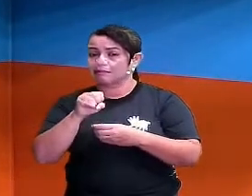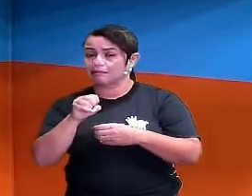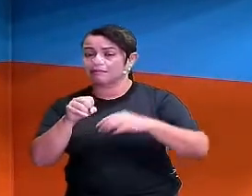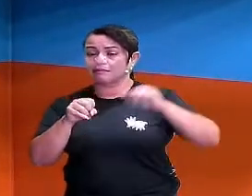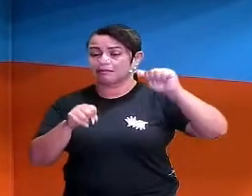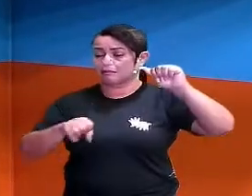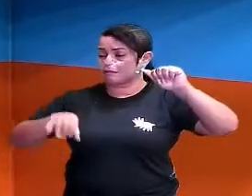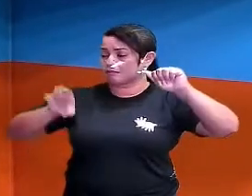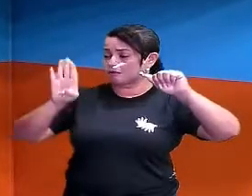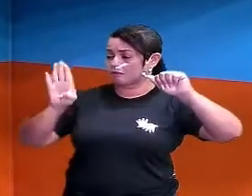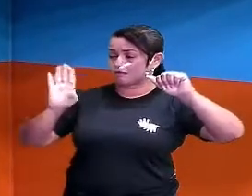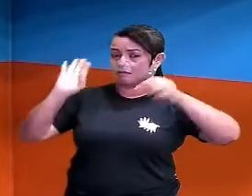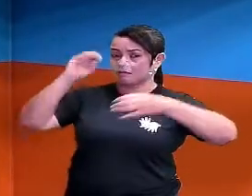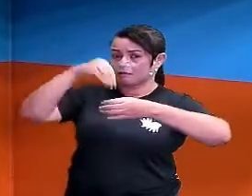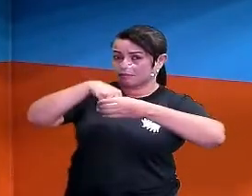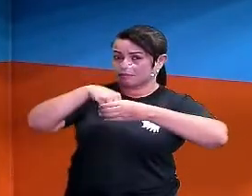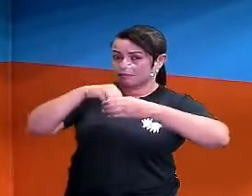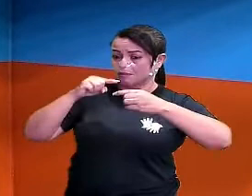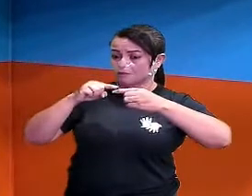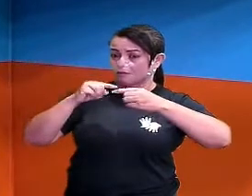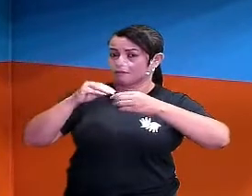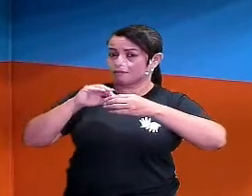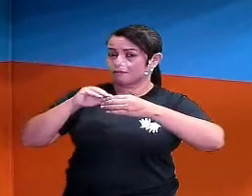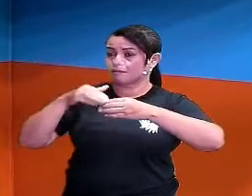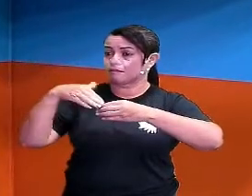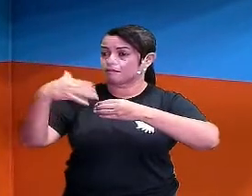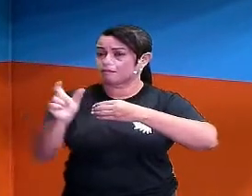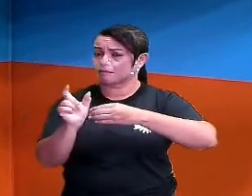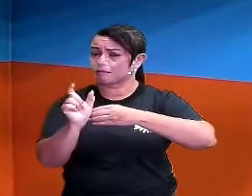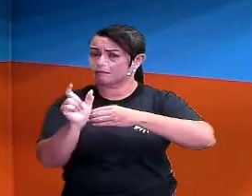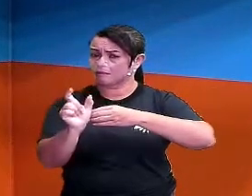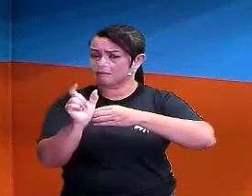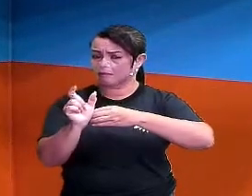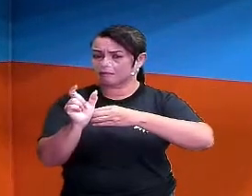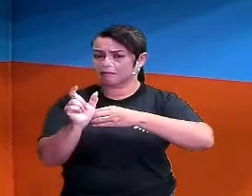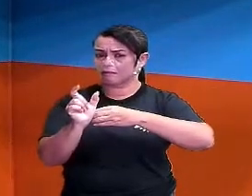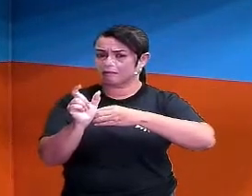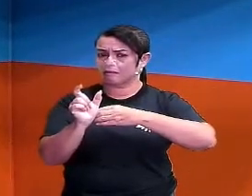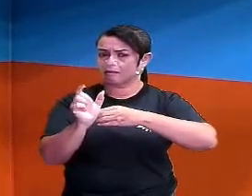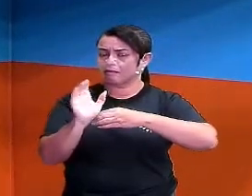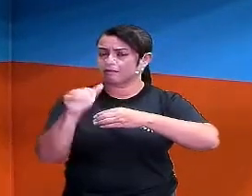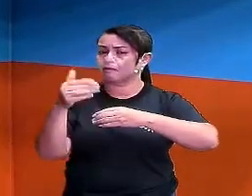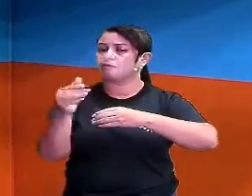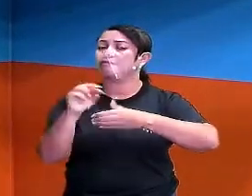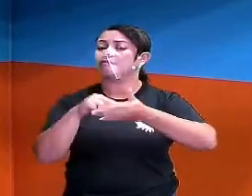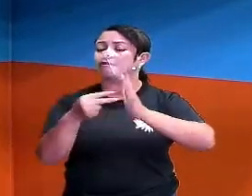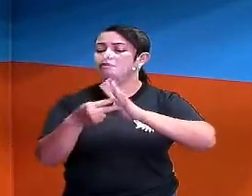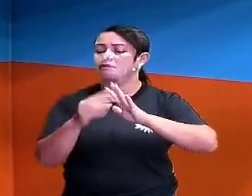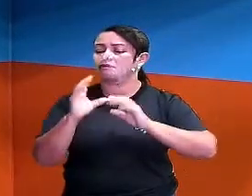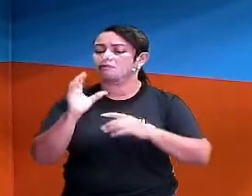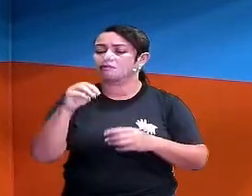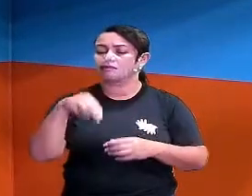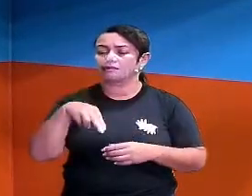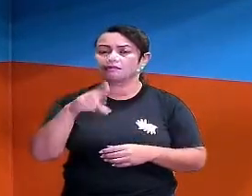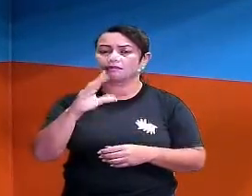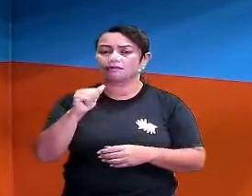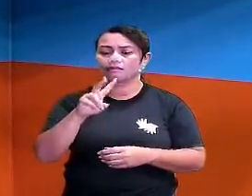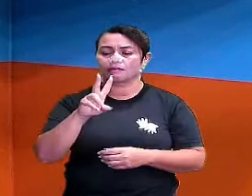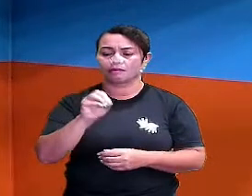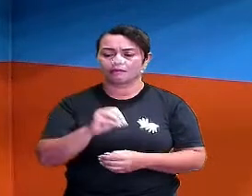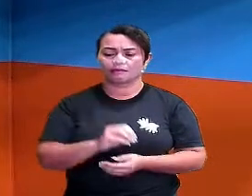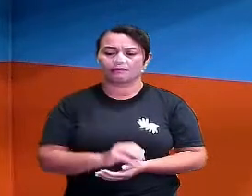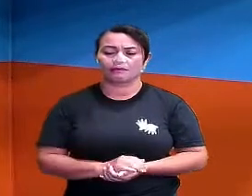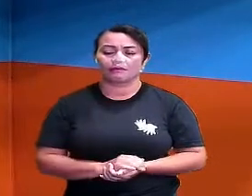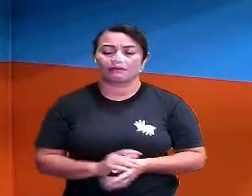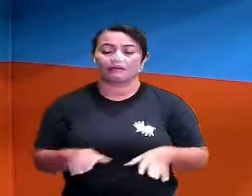polígono, estiver o segmento de reta, né, que liga esses dois pontos, estiver um pedacinho fora, ele é côncavo,